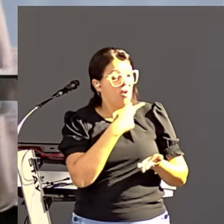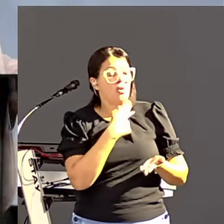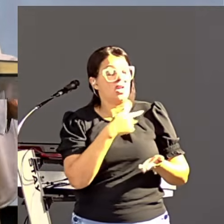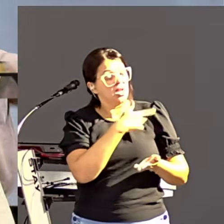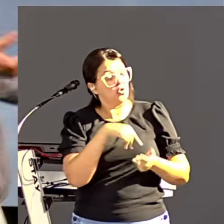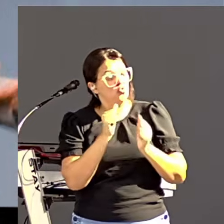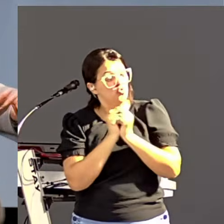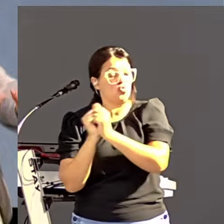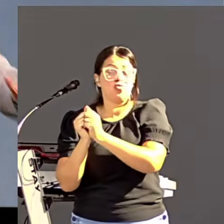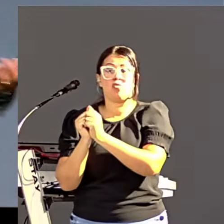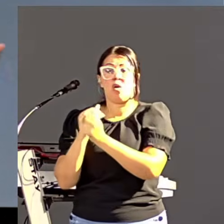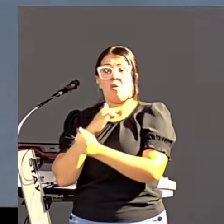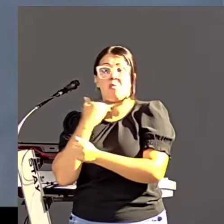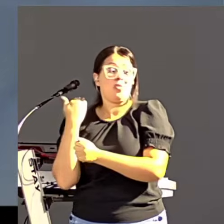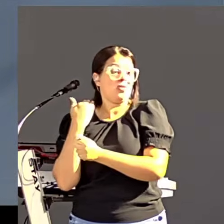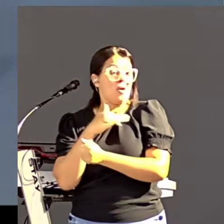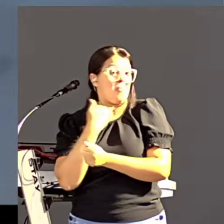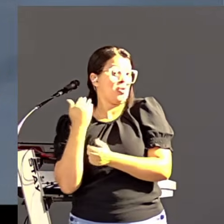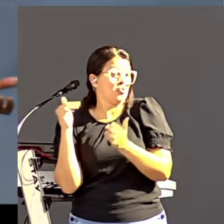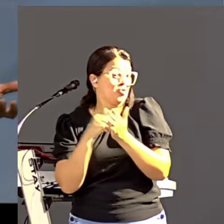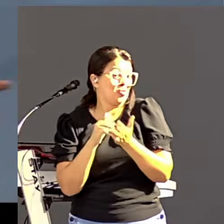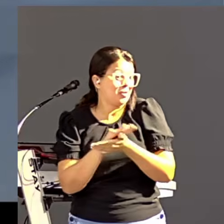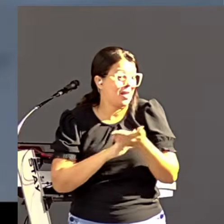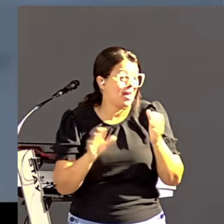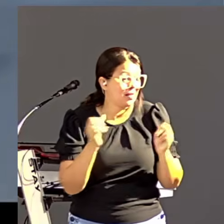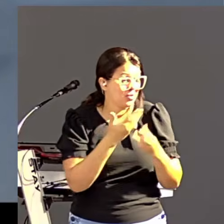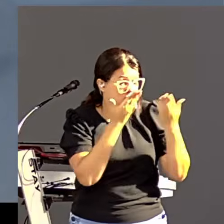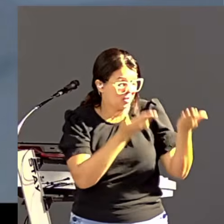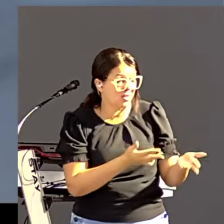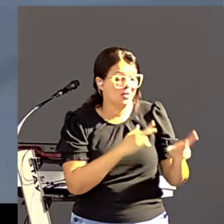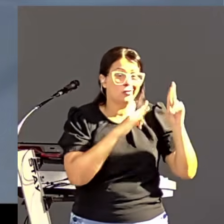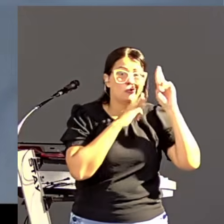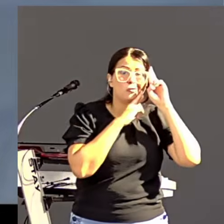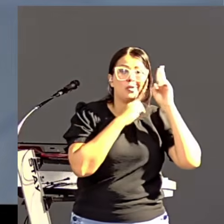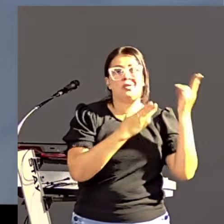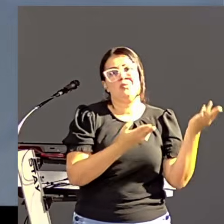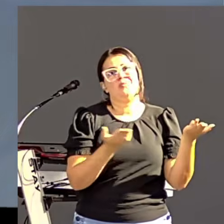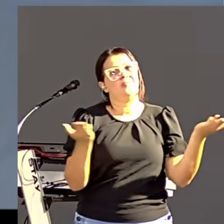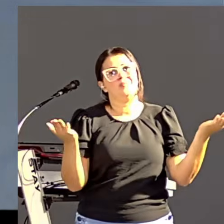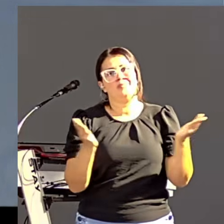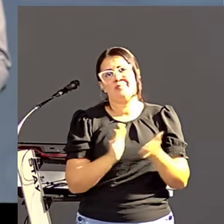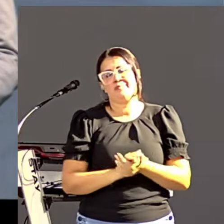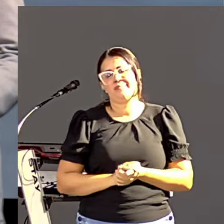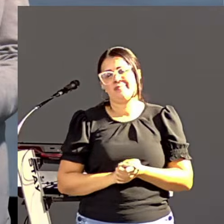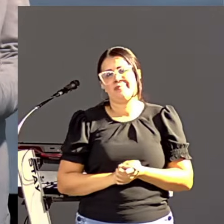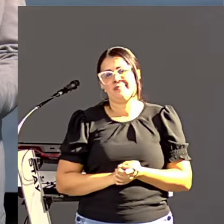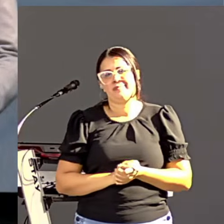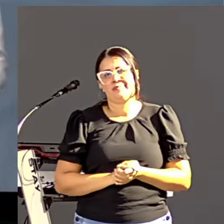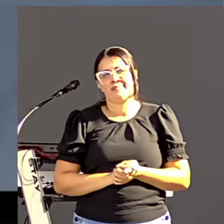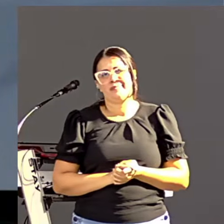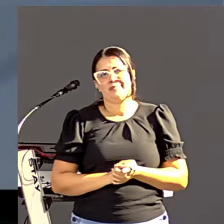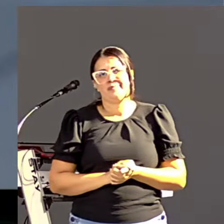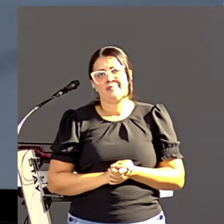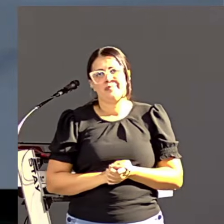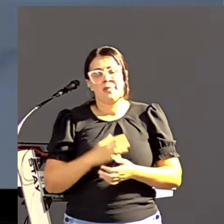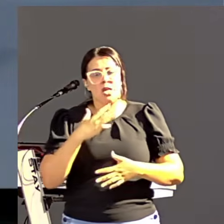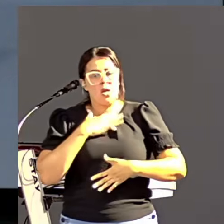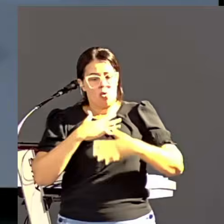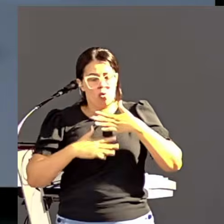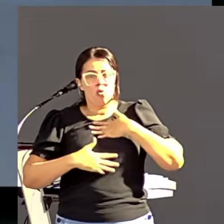morte. O momento da minha morte nem chegou e você já está assim. Ô Simão, Simão, o espírito está sempre